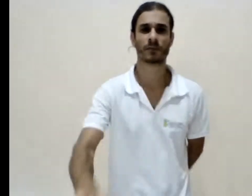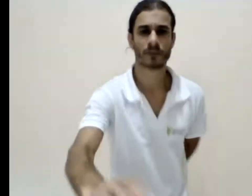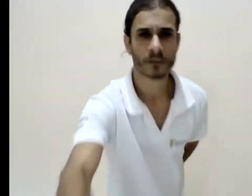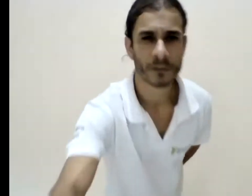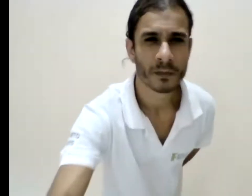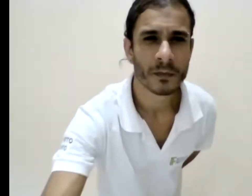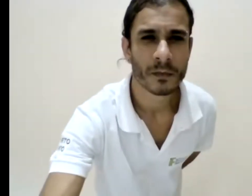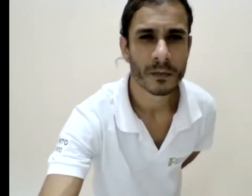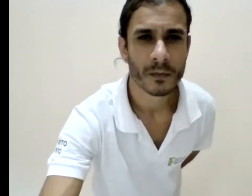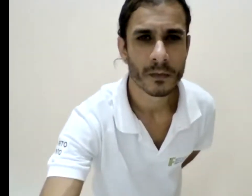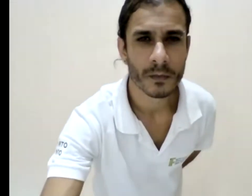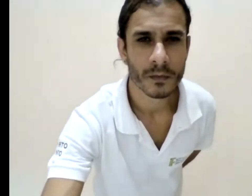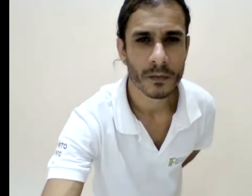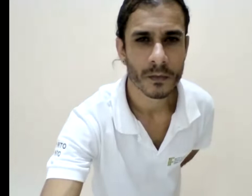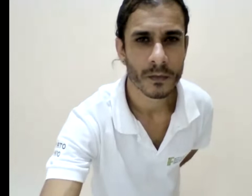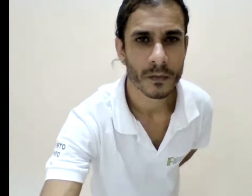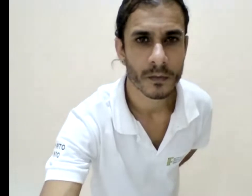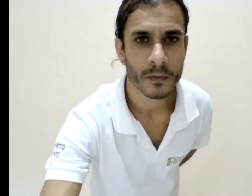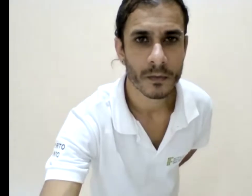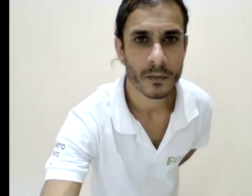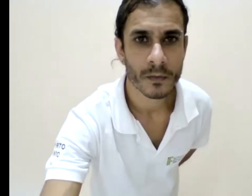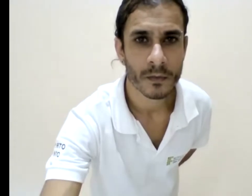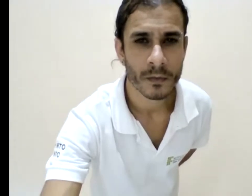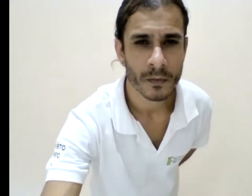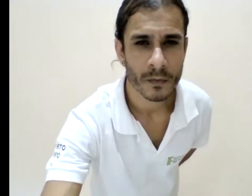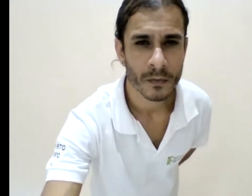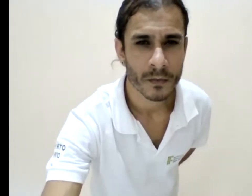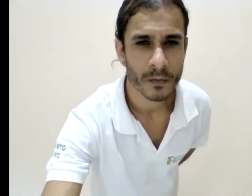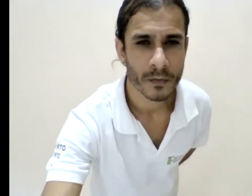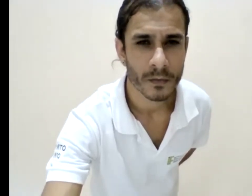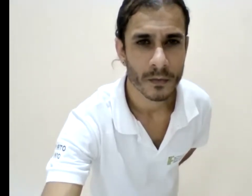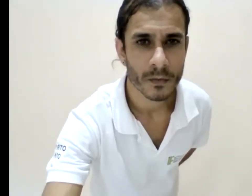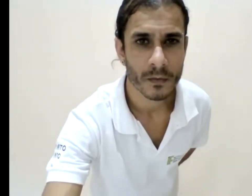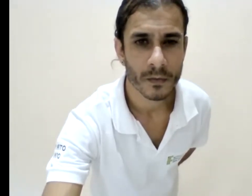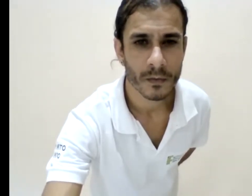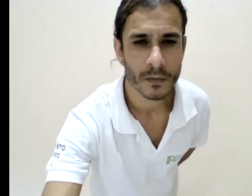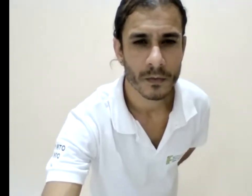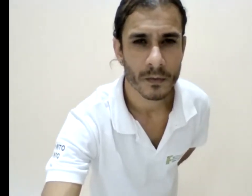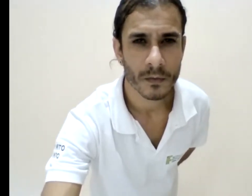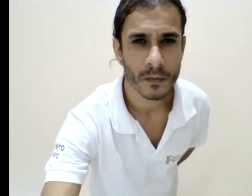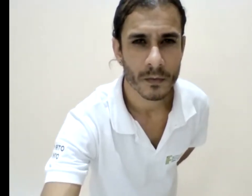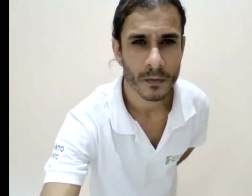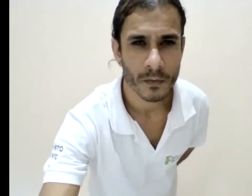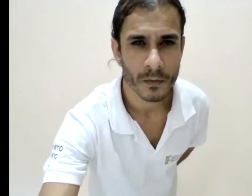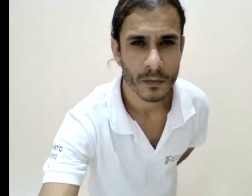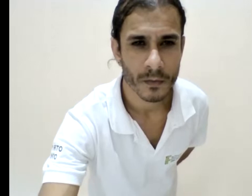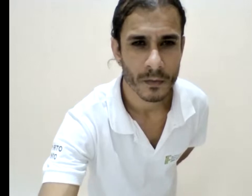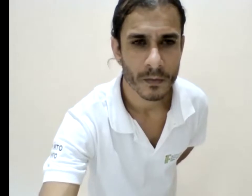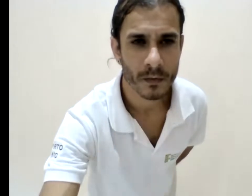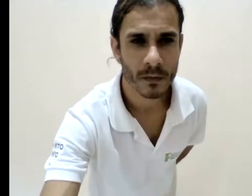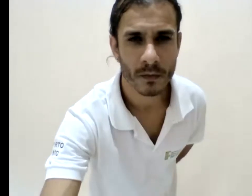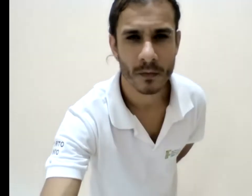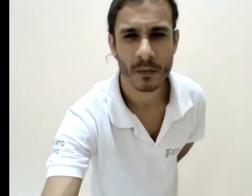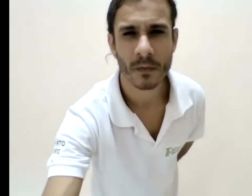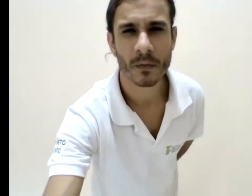Está desligado, Dalva. Desculpa. Eu já posso compartilhar minha apresentação? Sim. Tá.